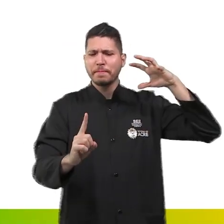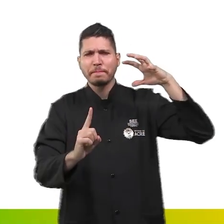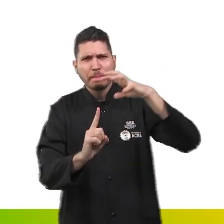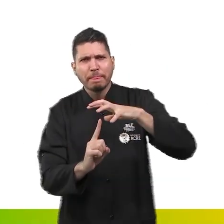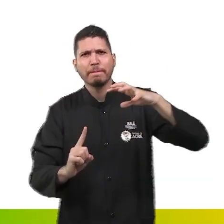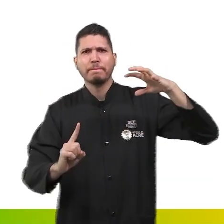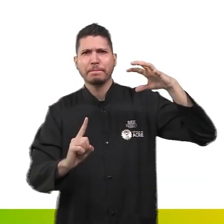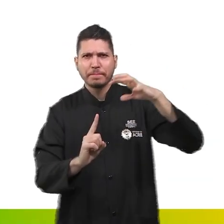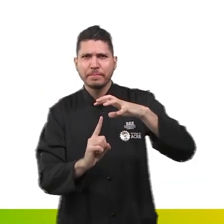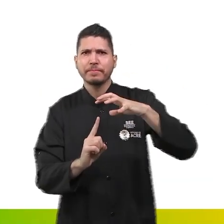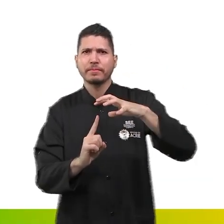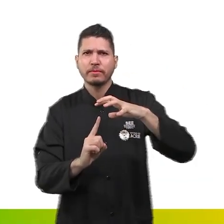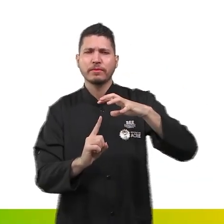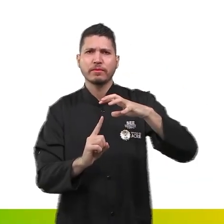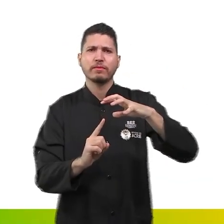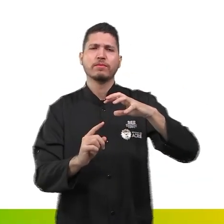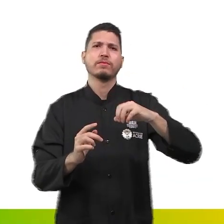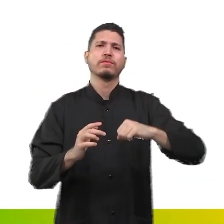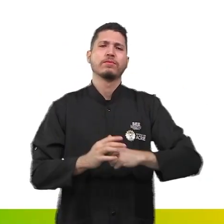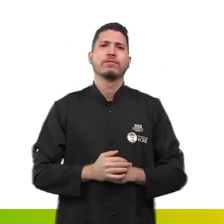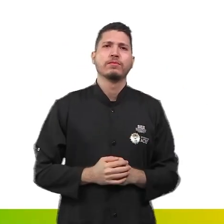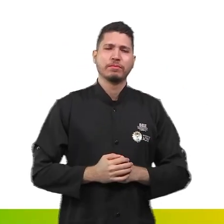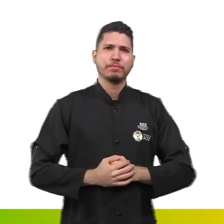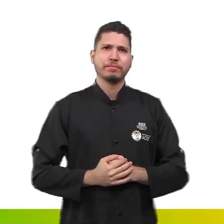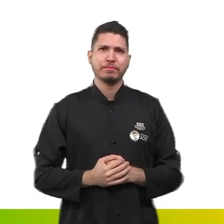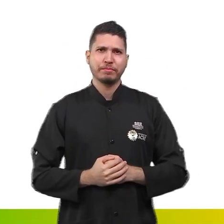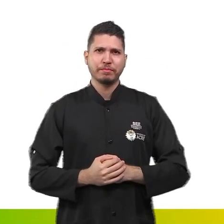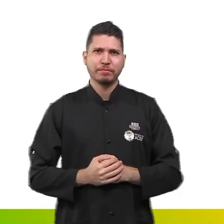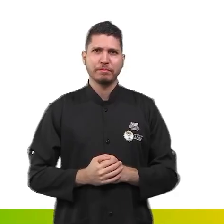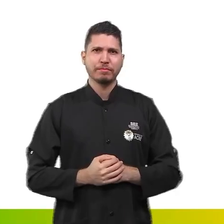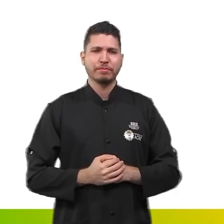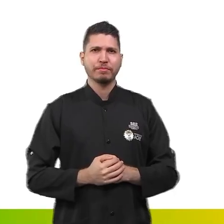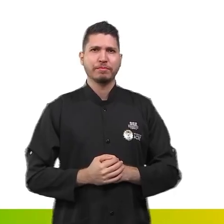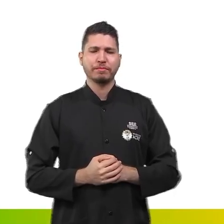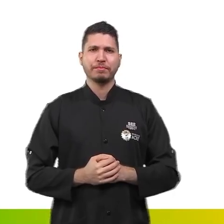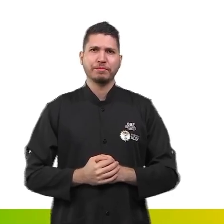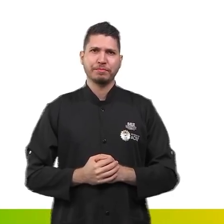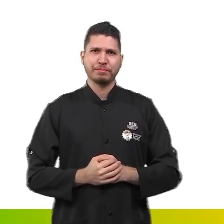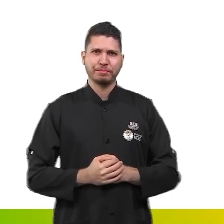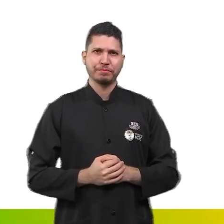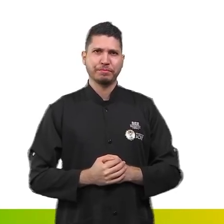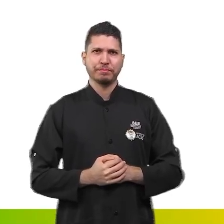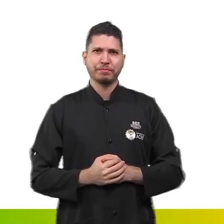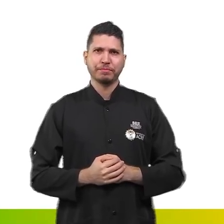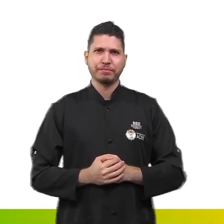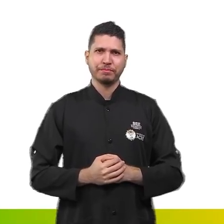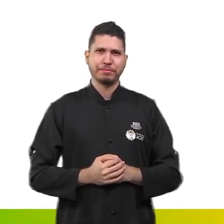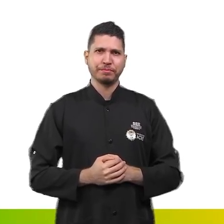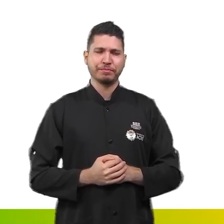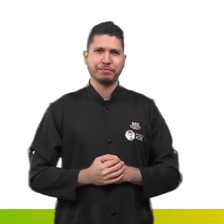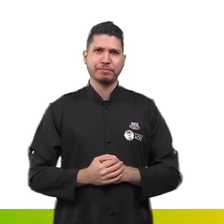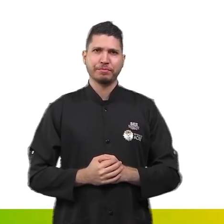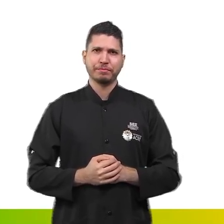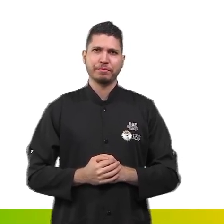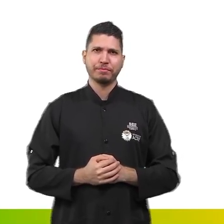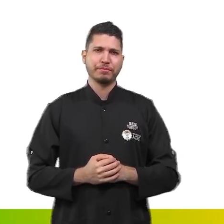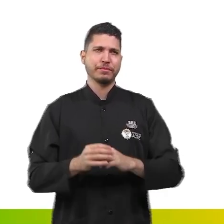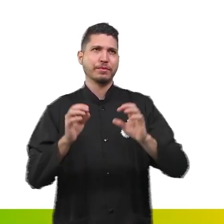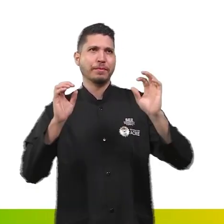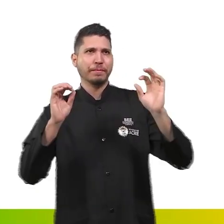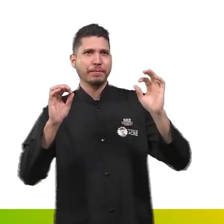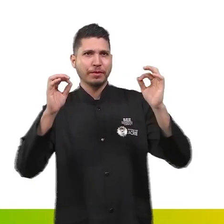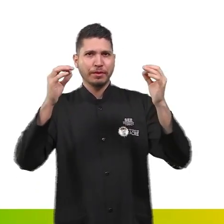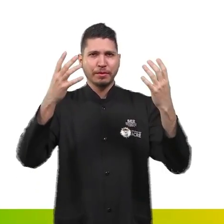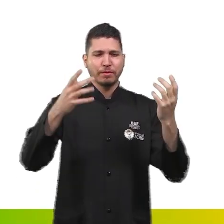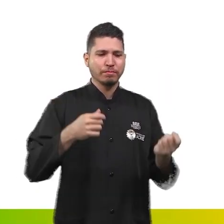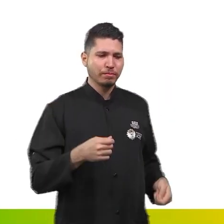regiões do nosso país, que influenciou na cultura da gente, aqui do nosso povo, seja a festa